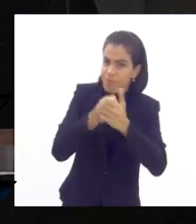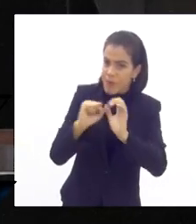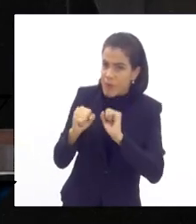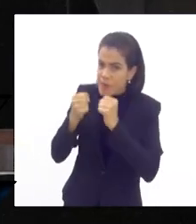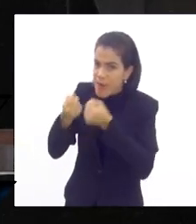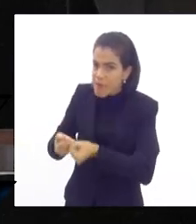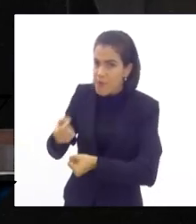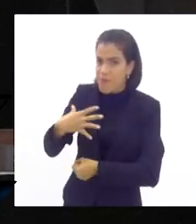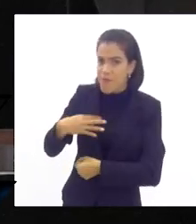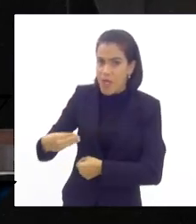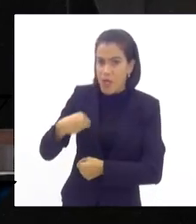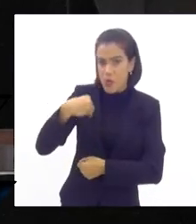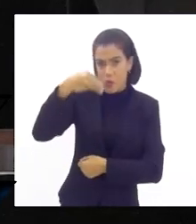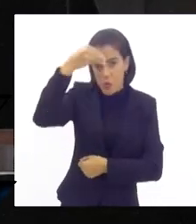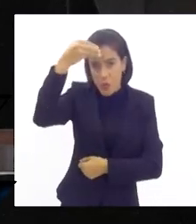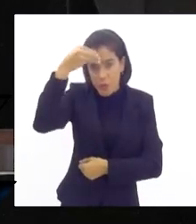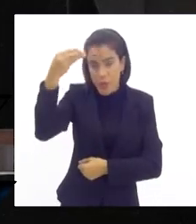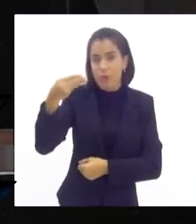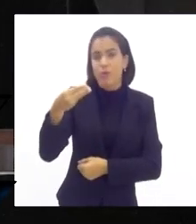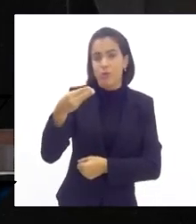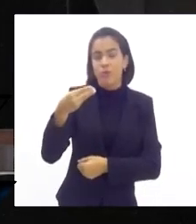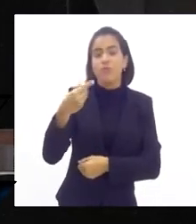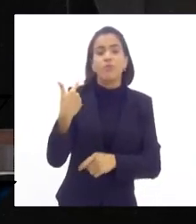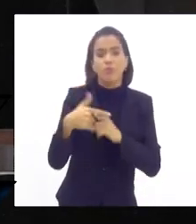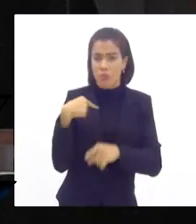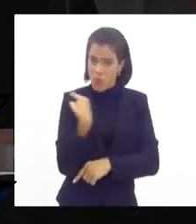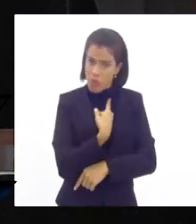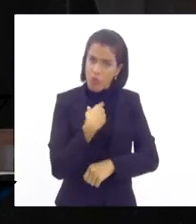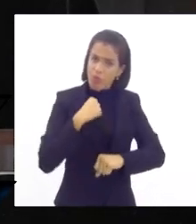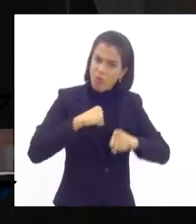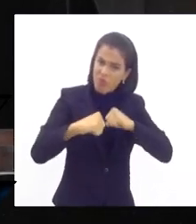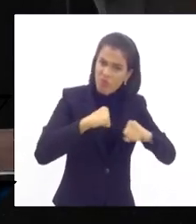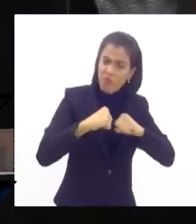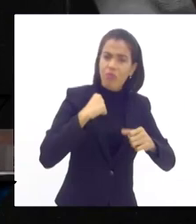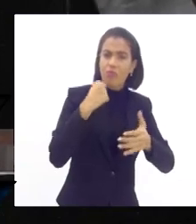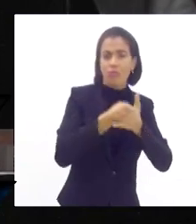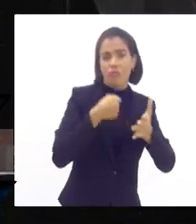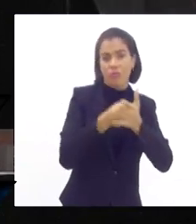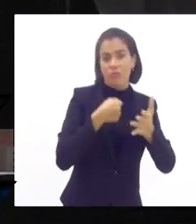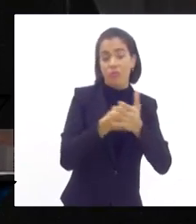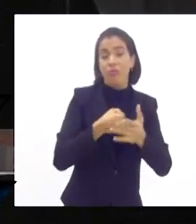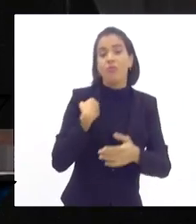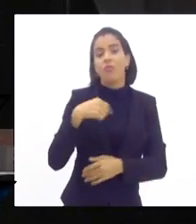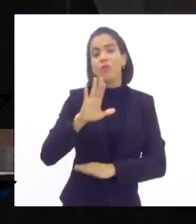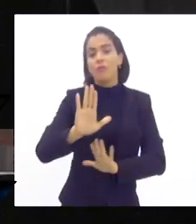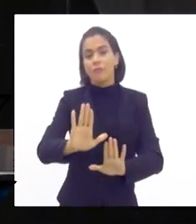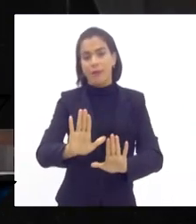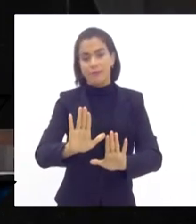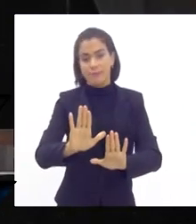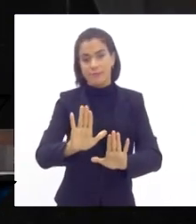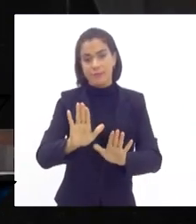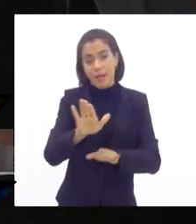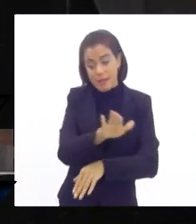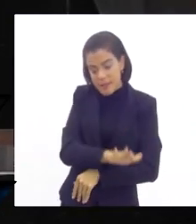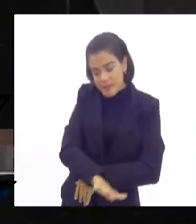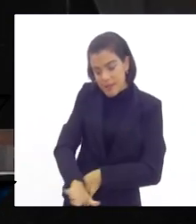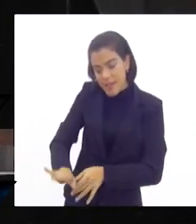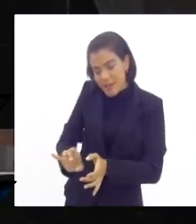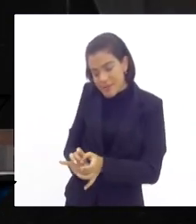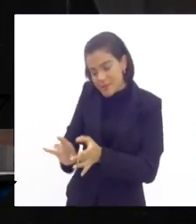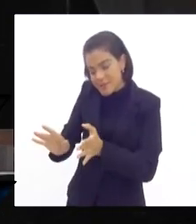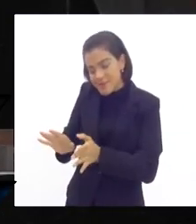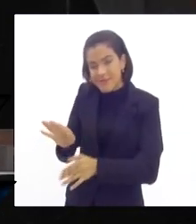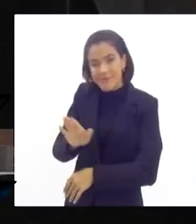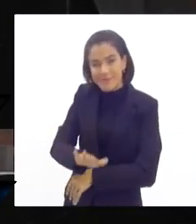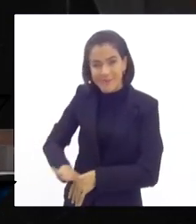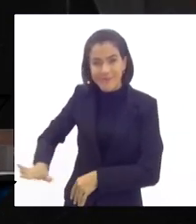pelo seu primo pelo seu sobrinho porque a gente está lutando aqui eu sei que a luta é difícil mas deixem as crianças serem crianças